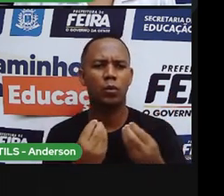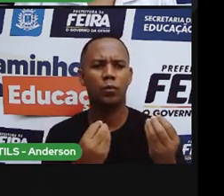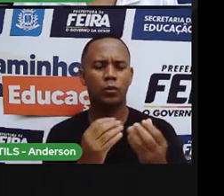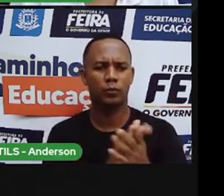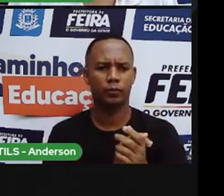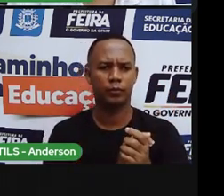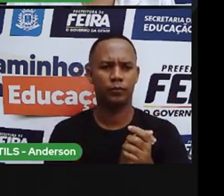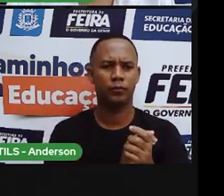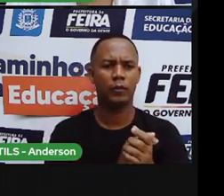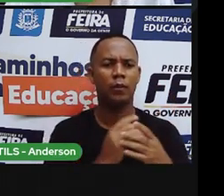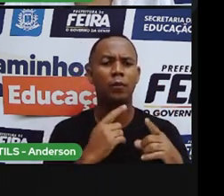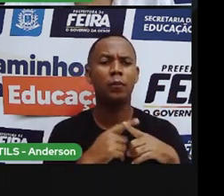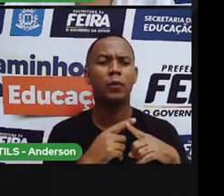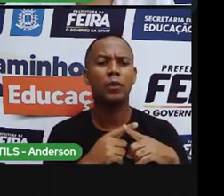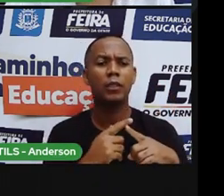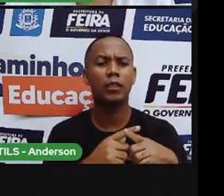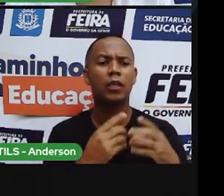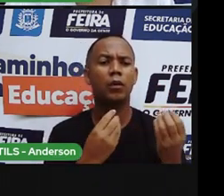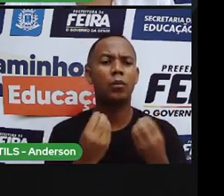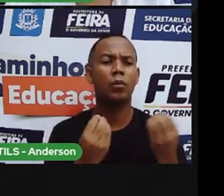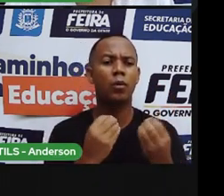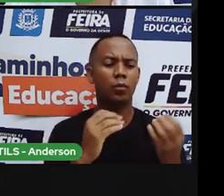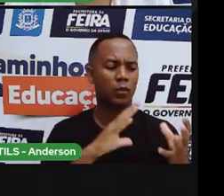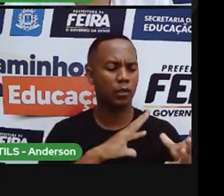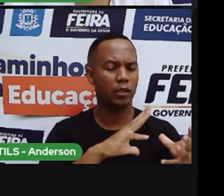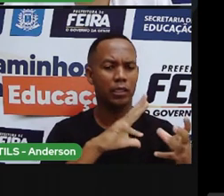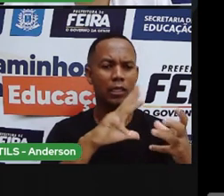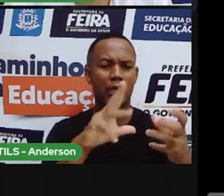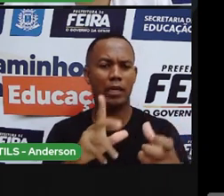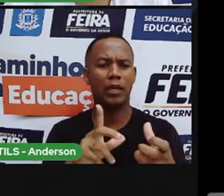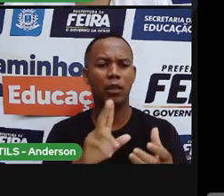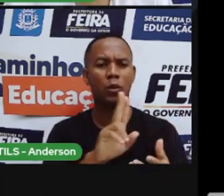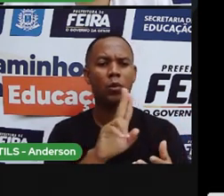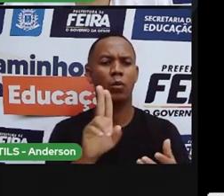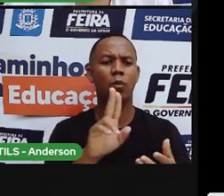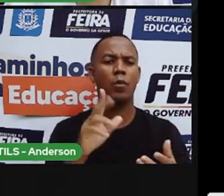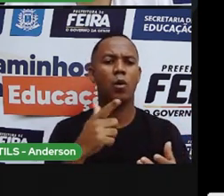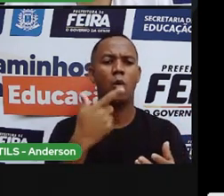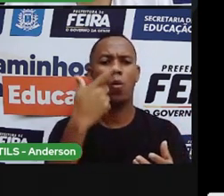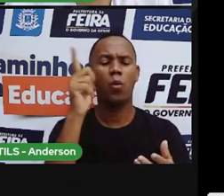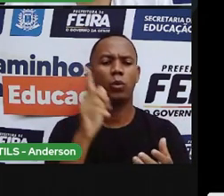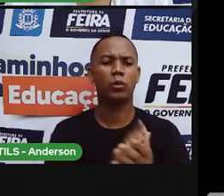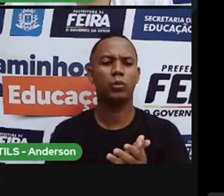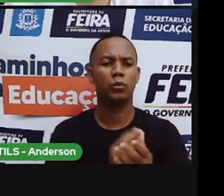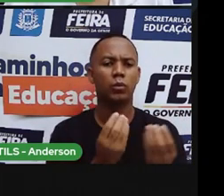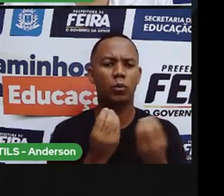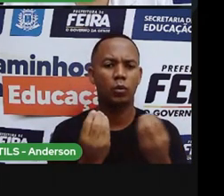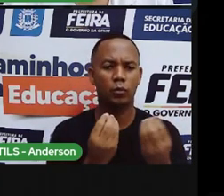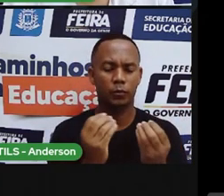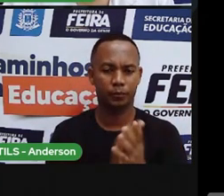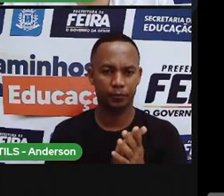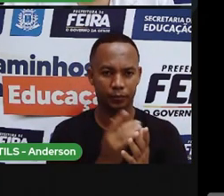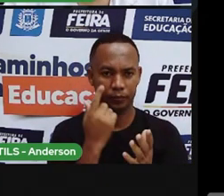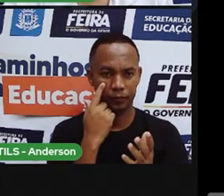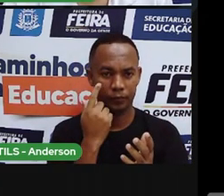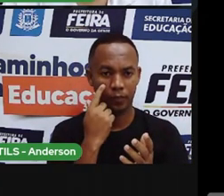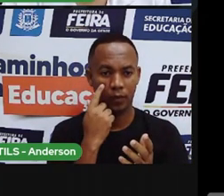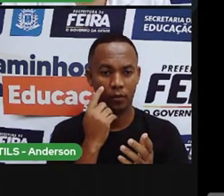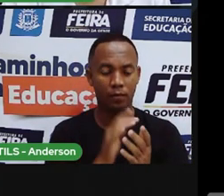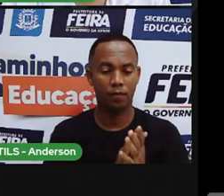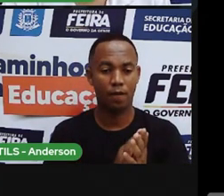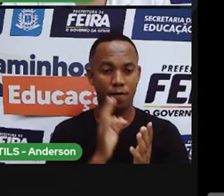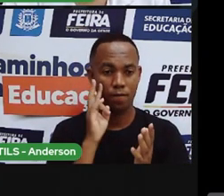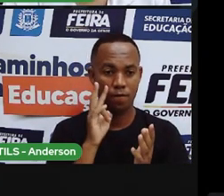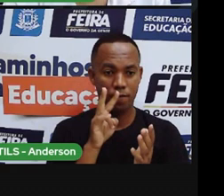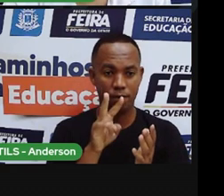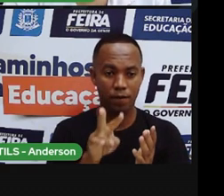Água? Por que será que a Terra pode ter esse outro nome, né? A própria Lua. Bom, se pudéssemos olhar